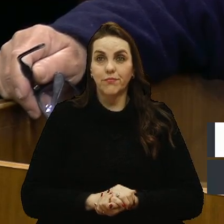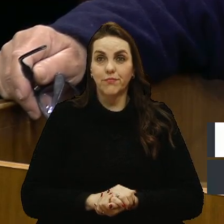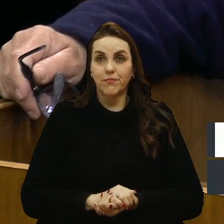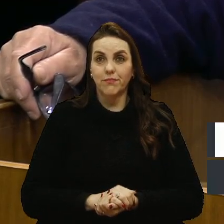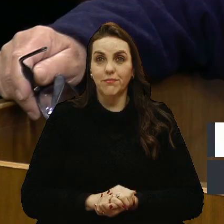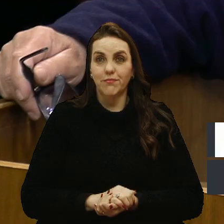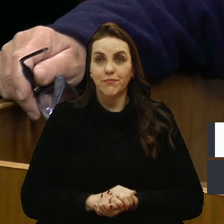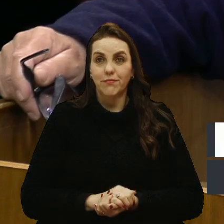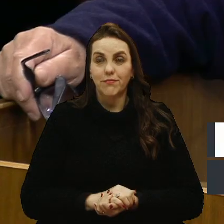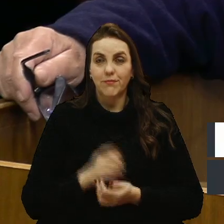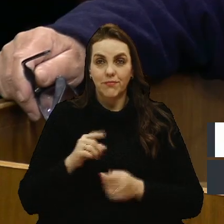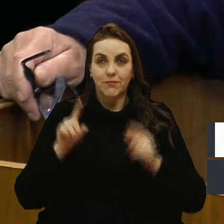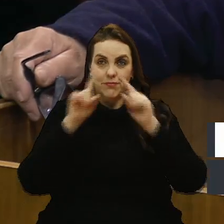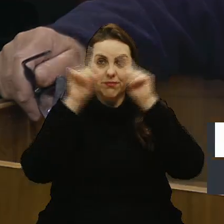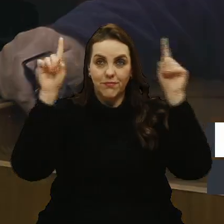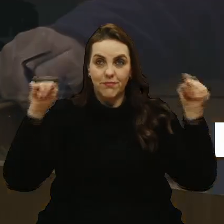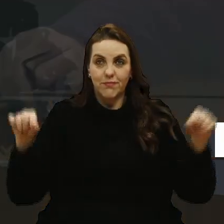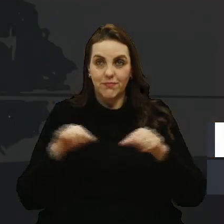está no telão ali,